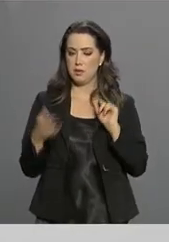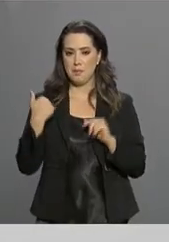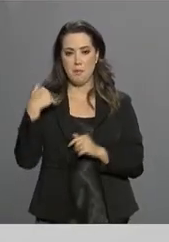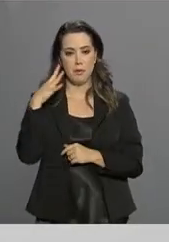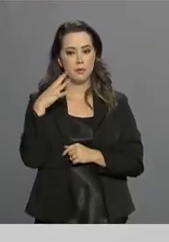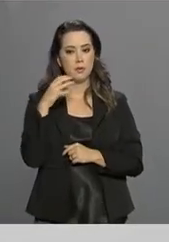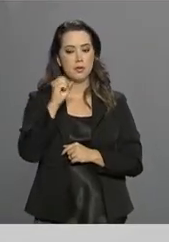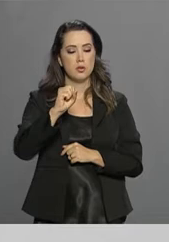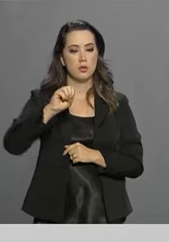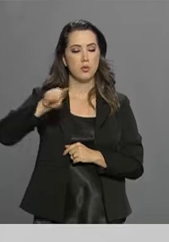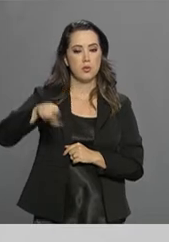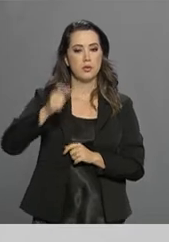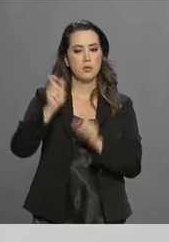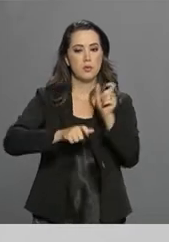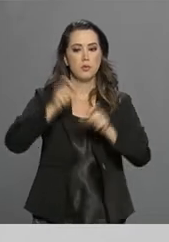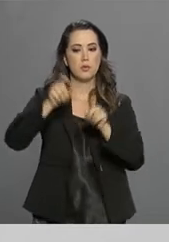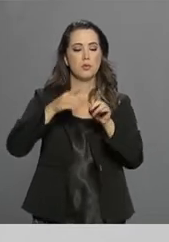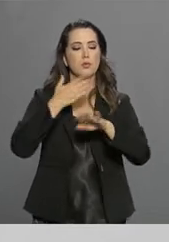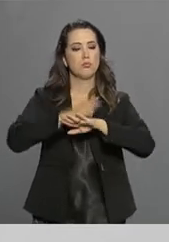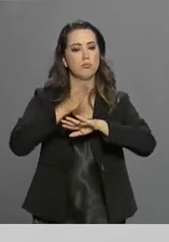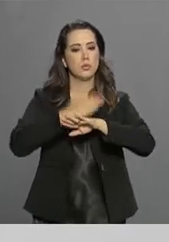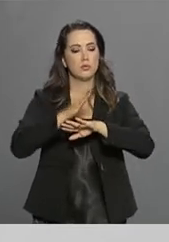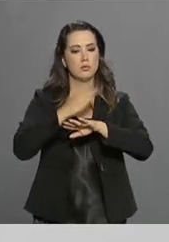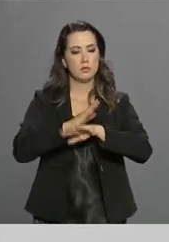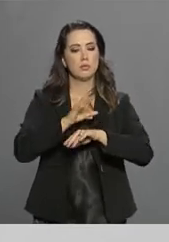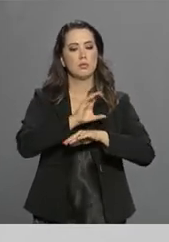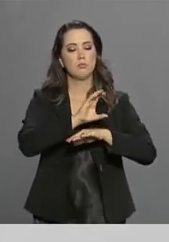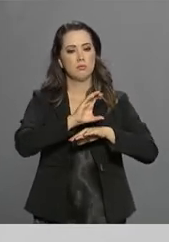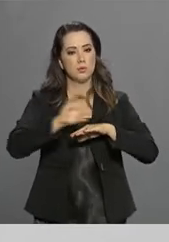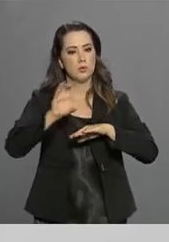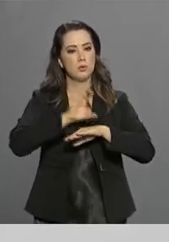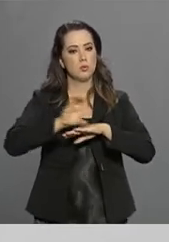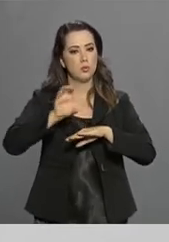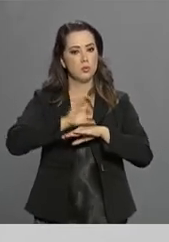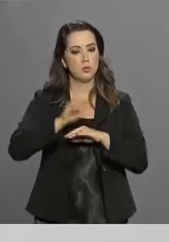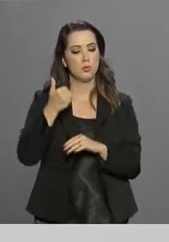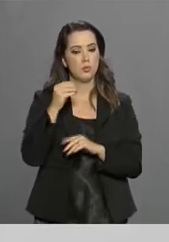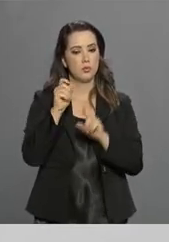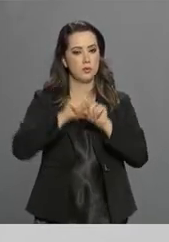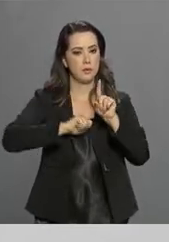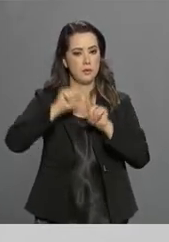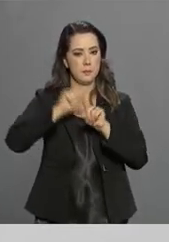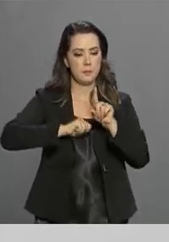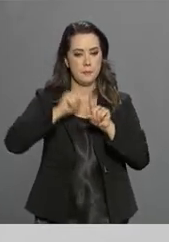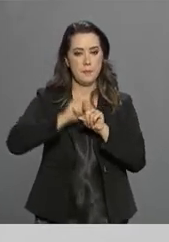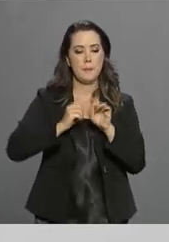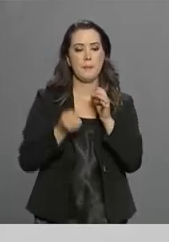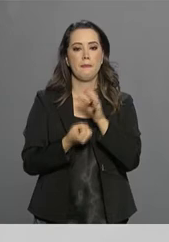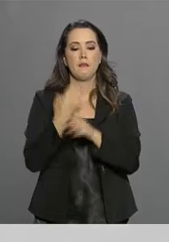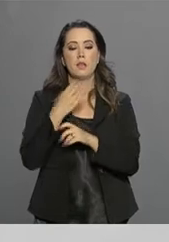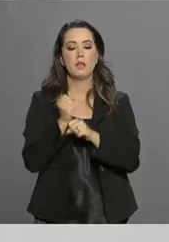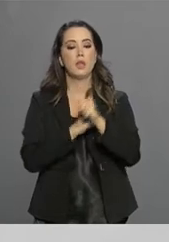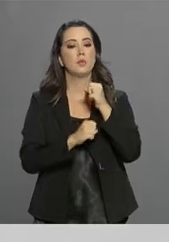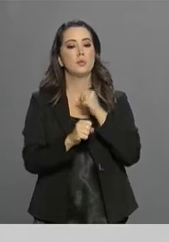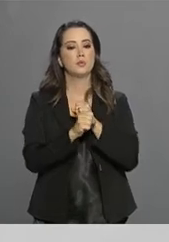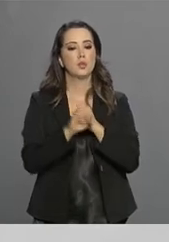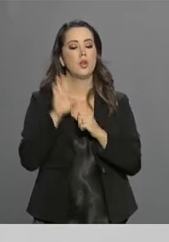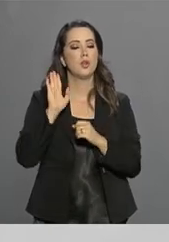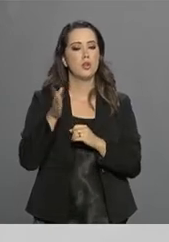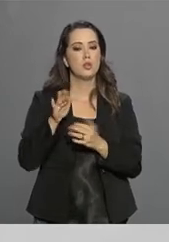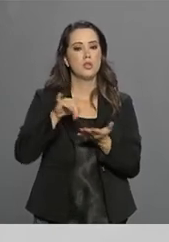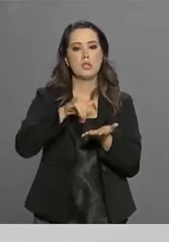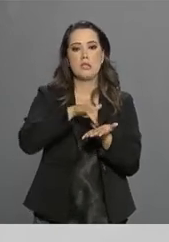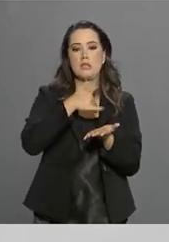pela escola do trabalhador nos últimos dez meses criada pelo ministério do trabalho no ano passado a escola já recebeu